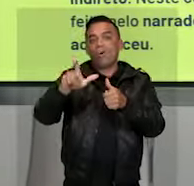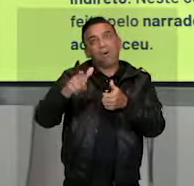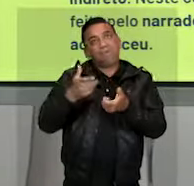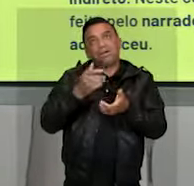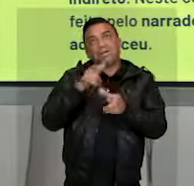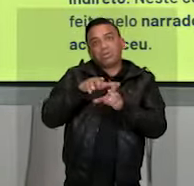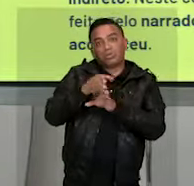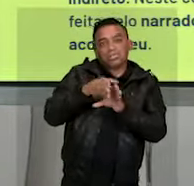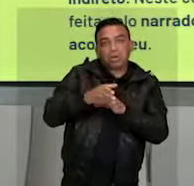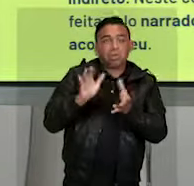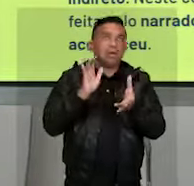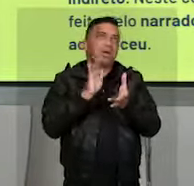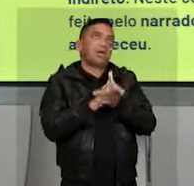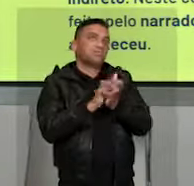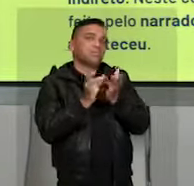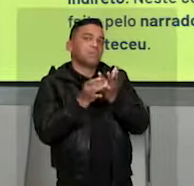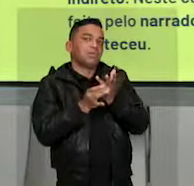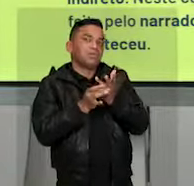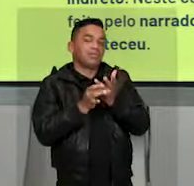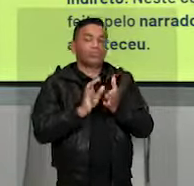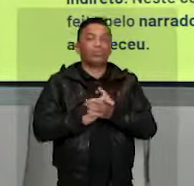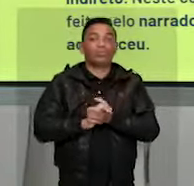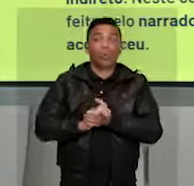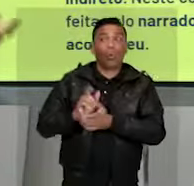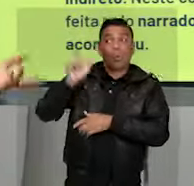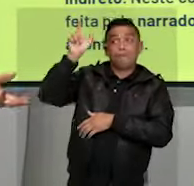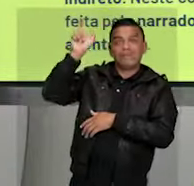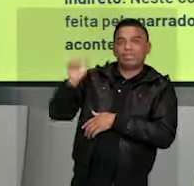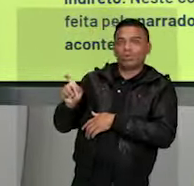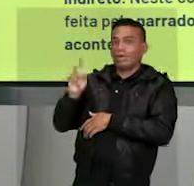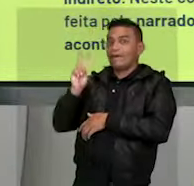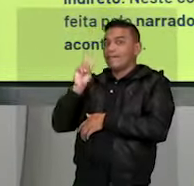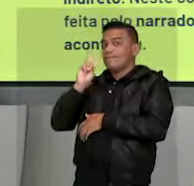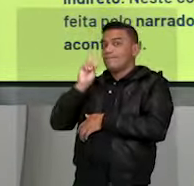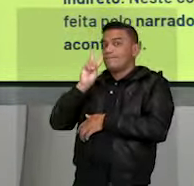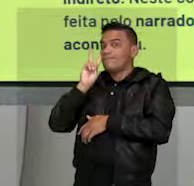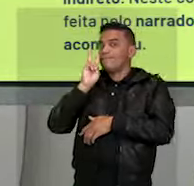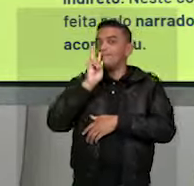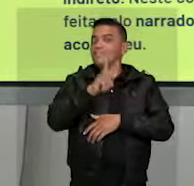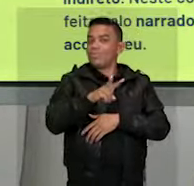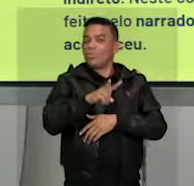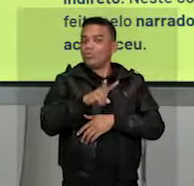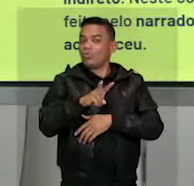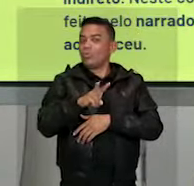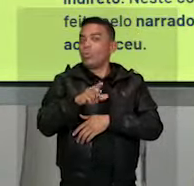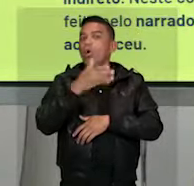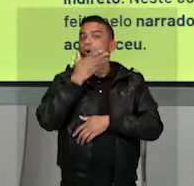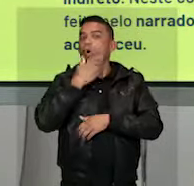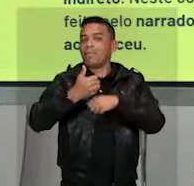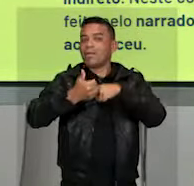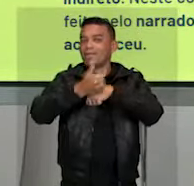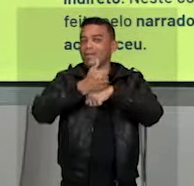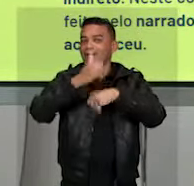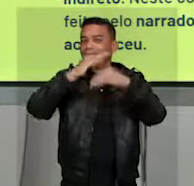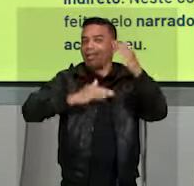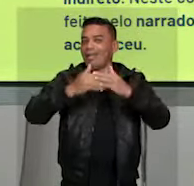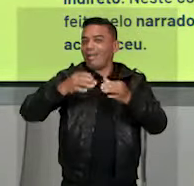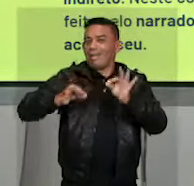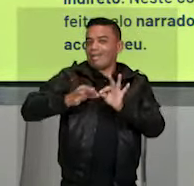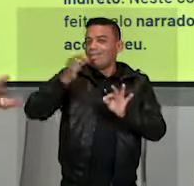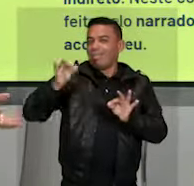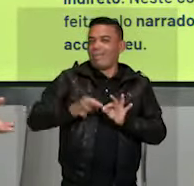exemplo, infelizmente alguém viu e percebeu que o alfaiate tinha enganado